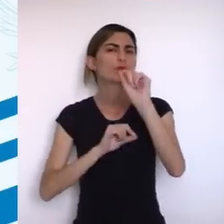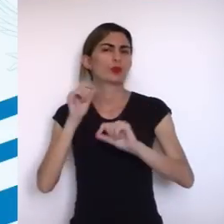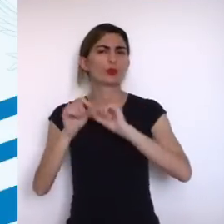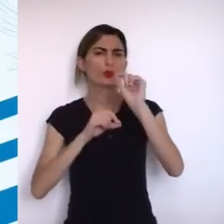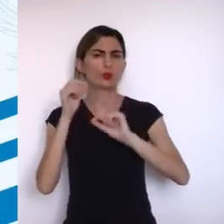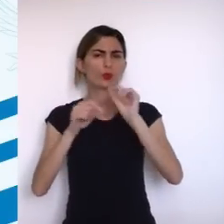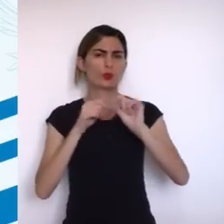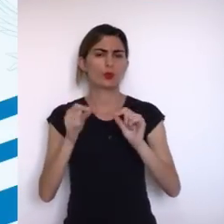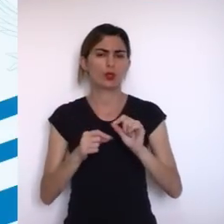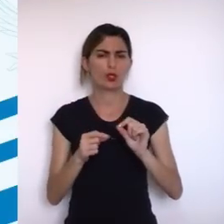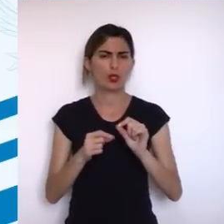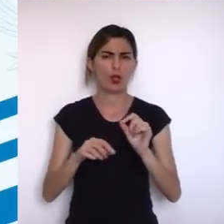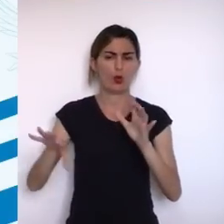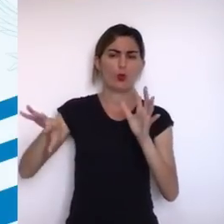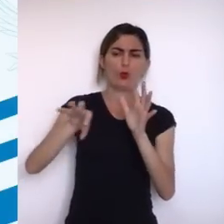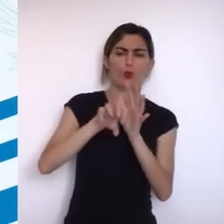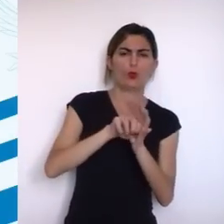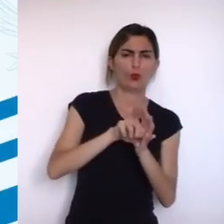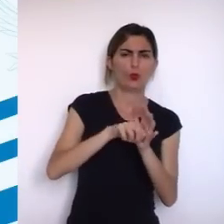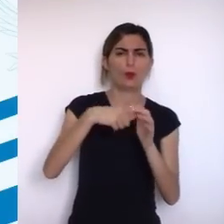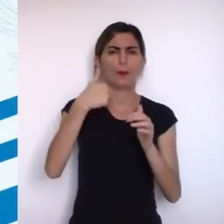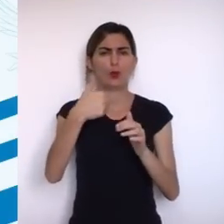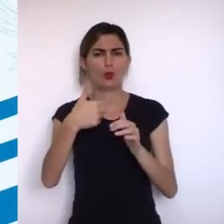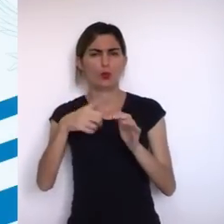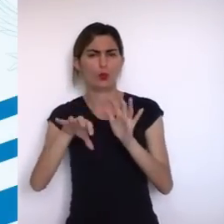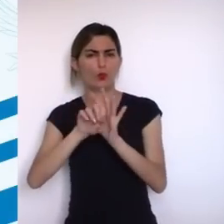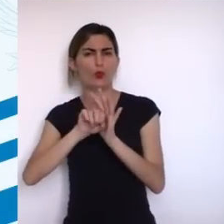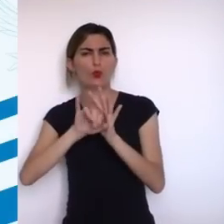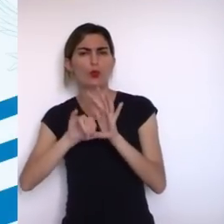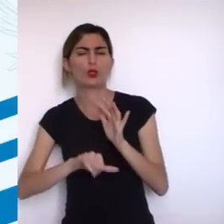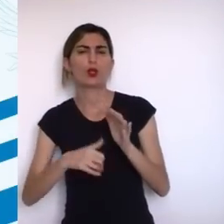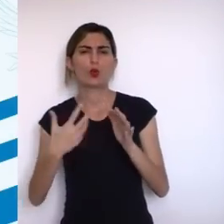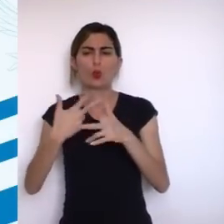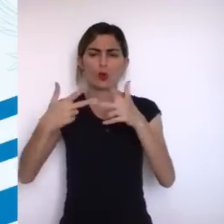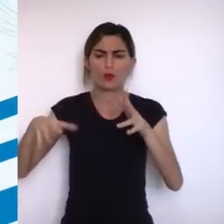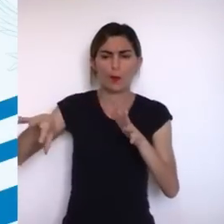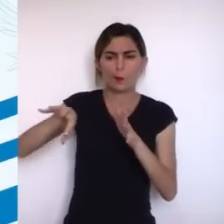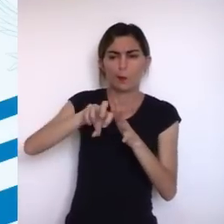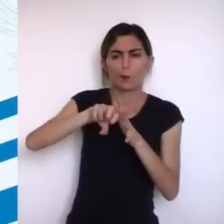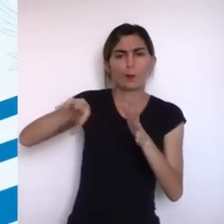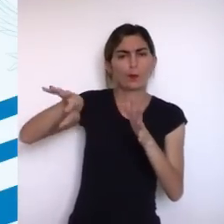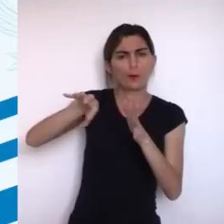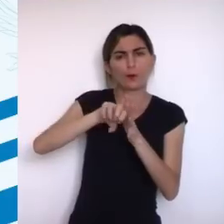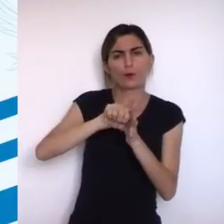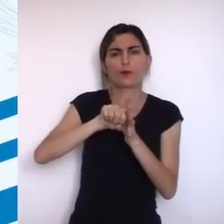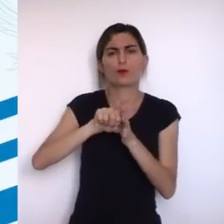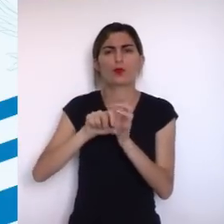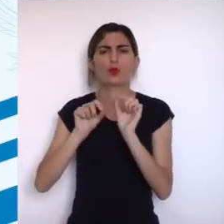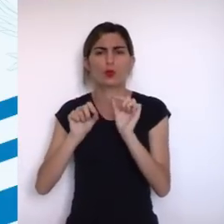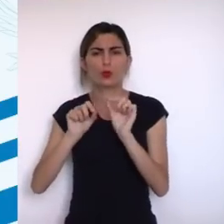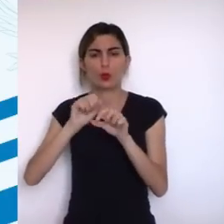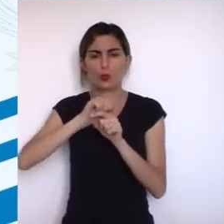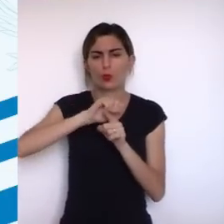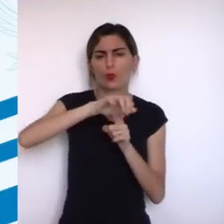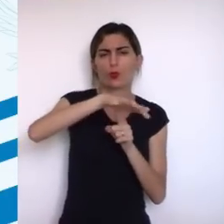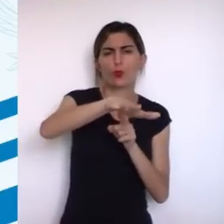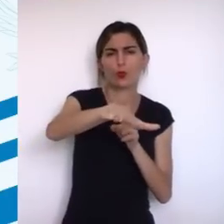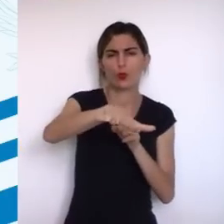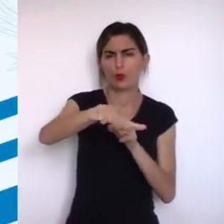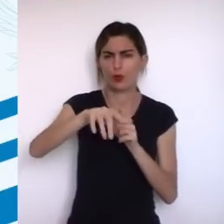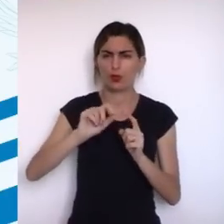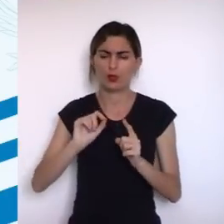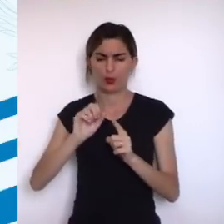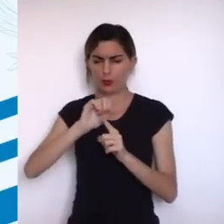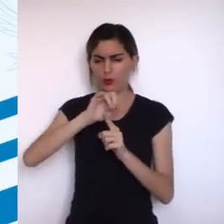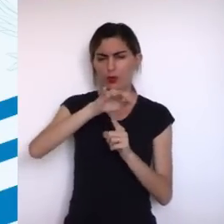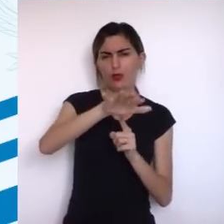perguntar, sim, e o que é um absorvedor? É algo que vai absorver. E o